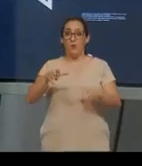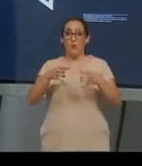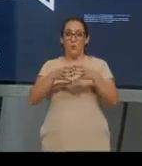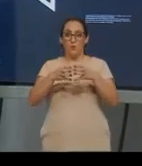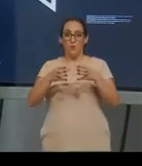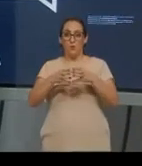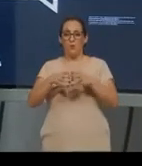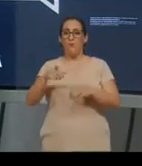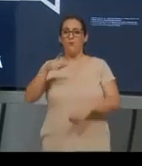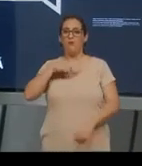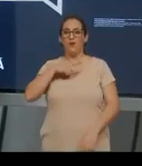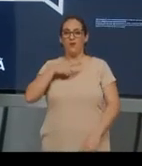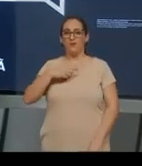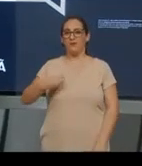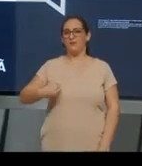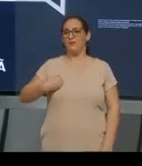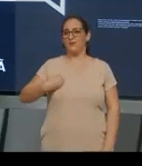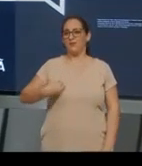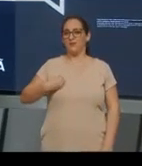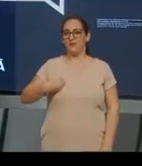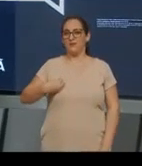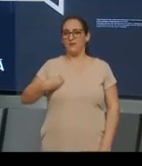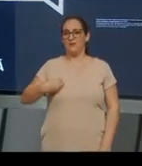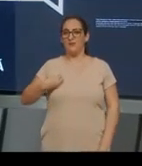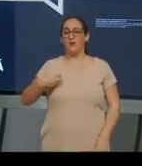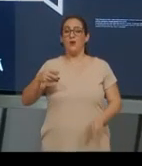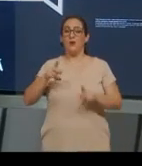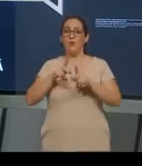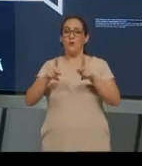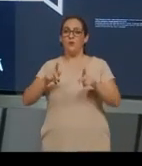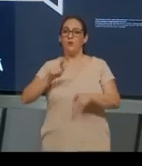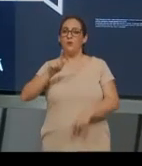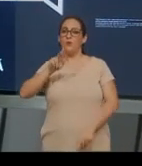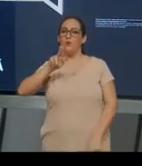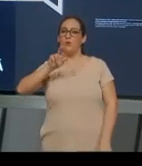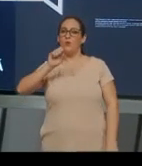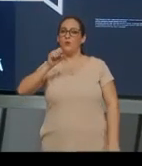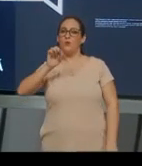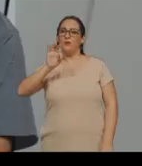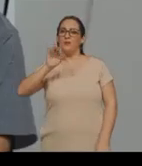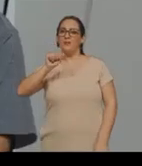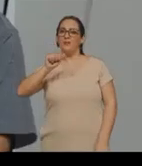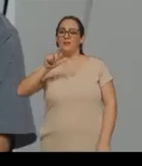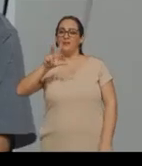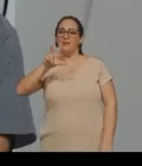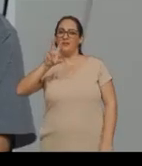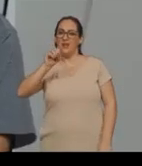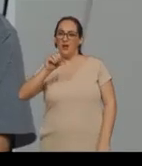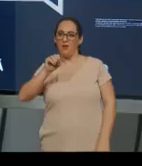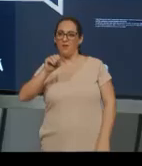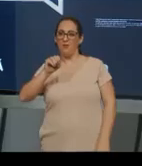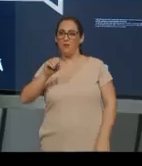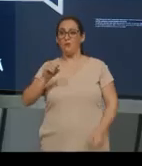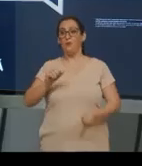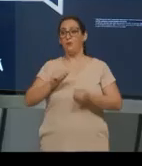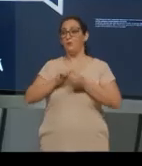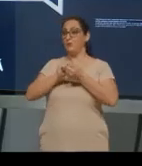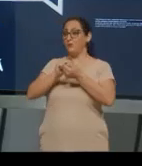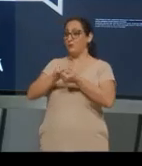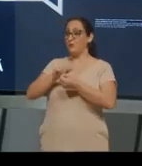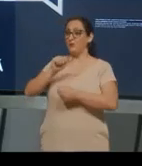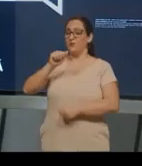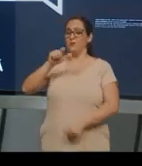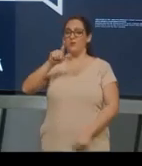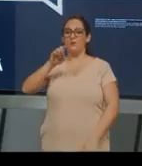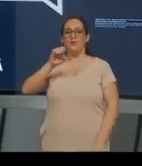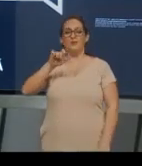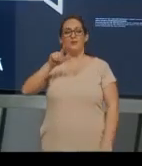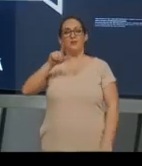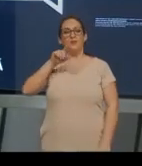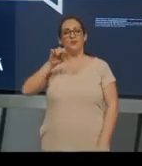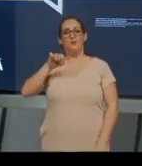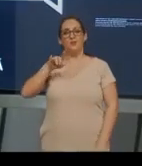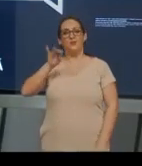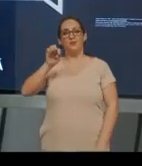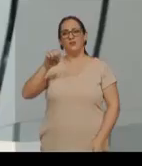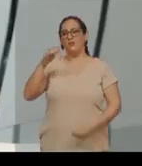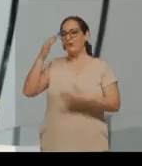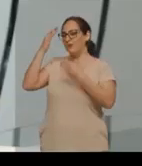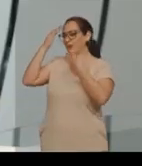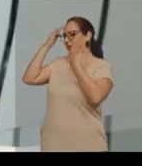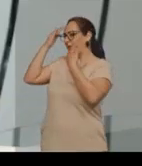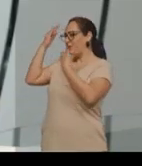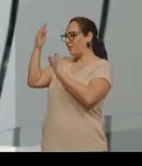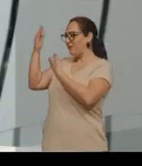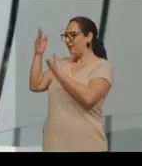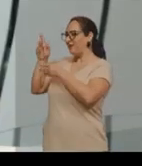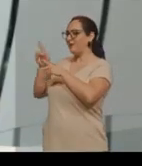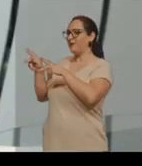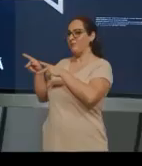com a participação do professor Gustavo Bonfim e do professor Alexandre, que continua com a gente. Eu agradeço a presença da professora